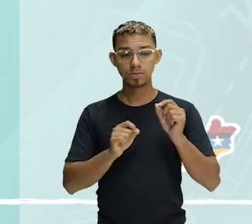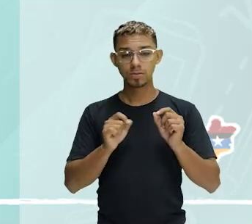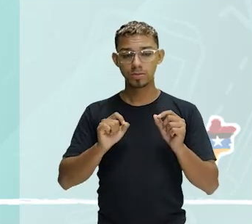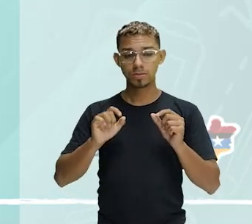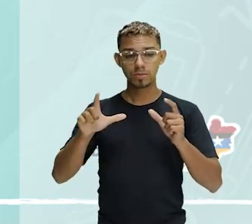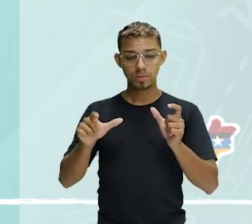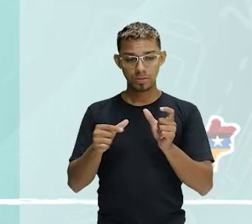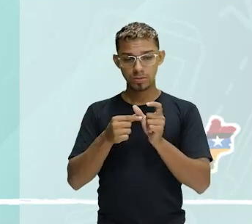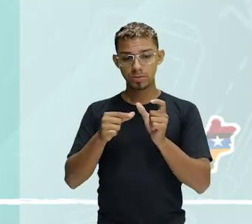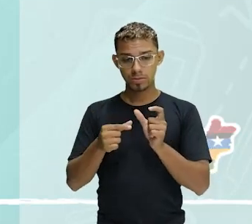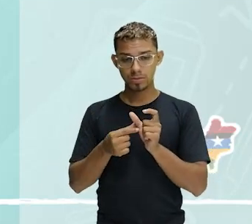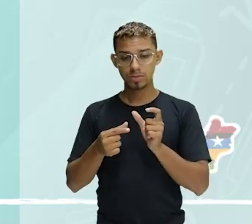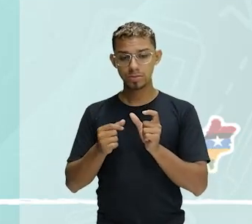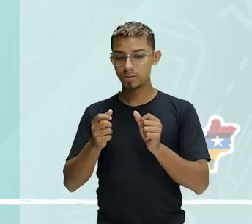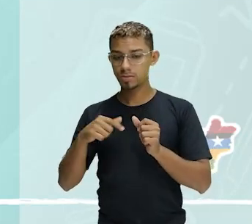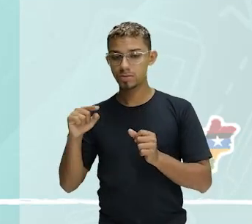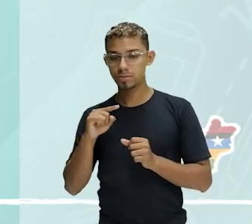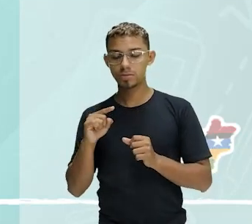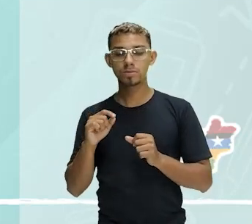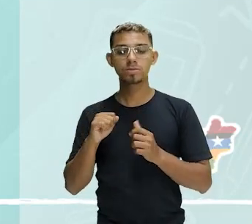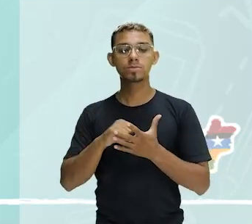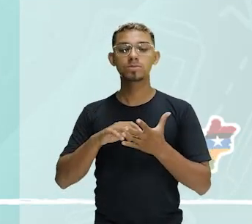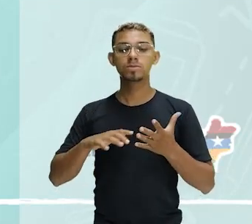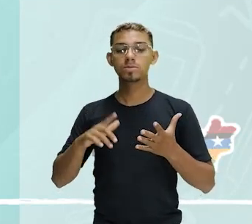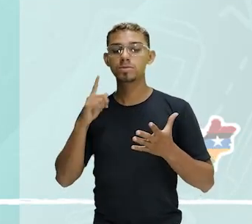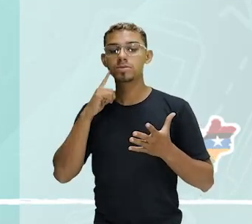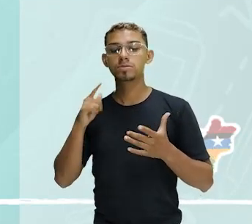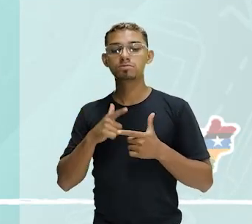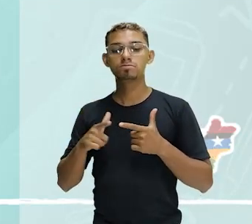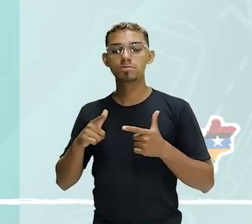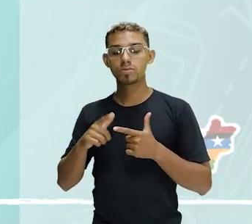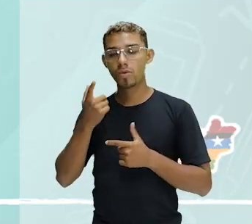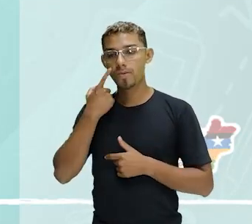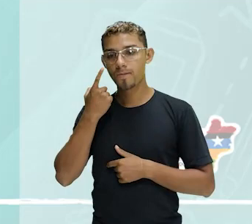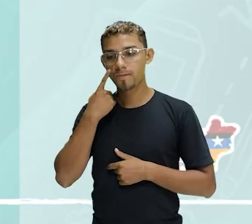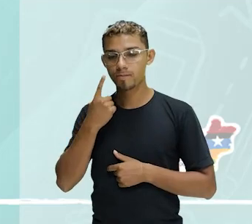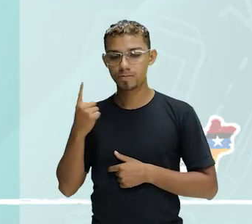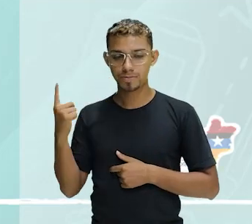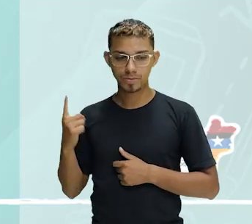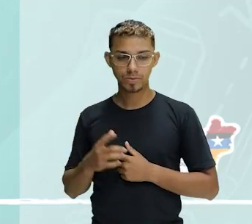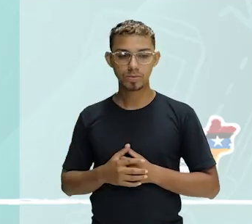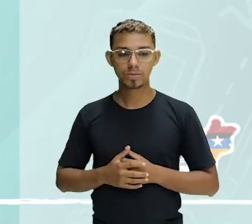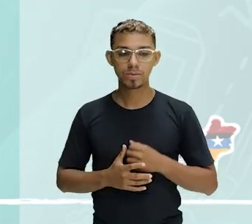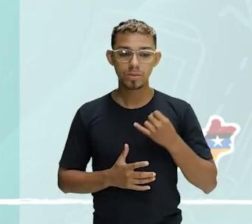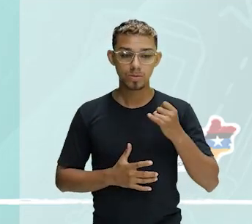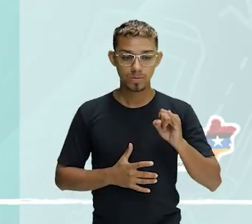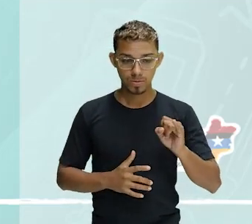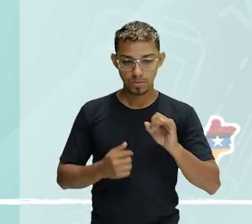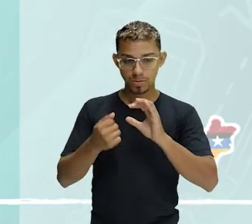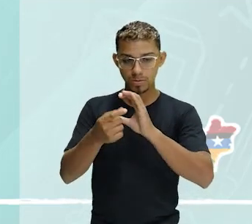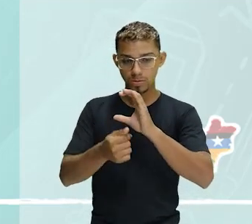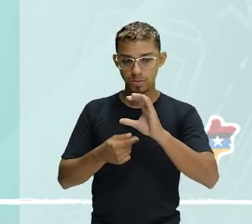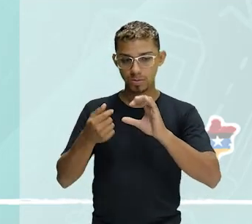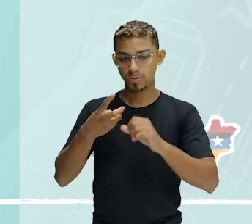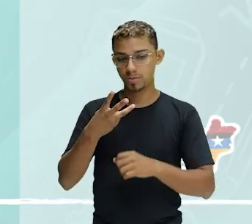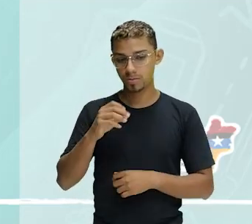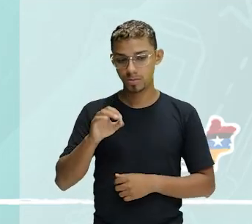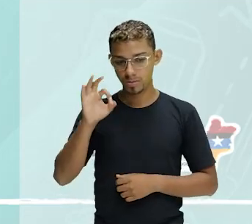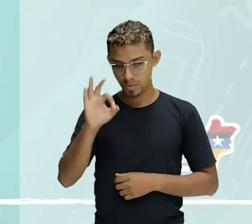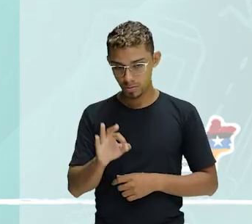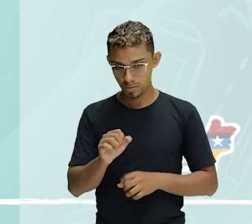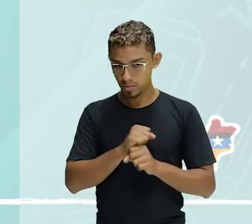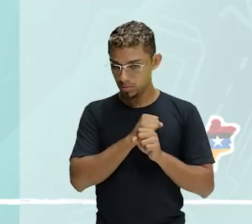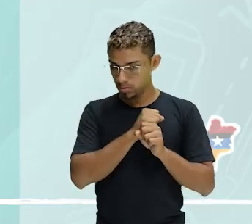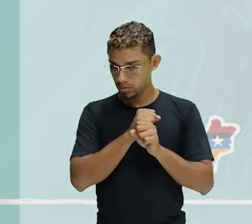aí, novamente, eu trago uma situação problema para você. Olha só. Se um investimento rende 3% ao